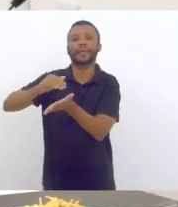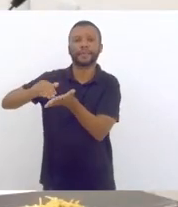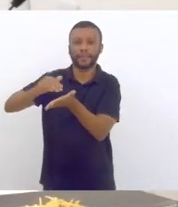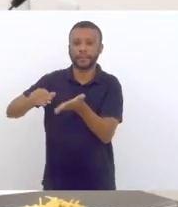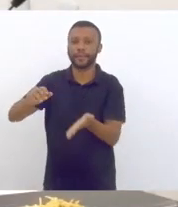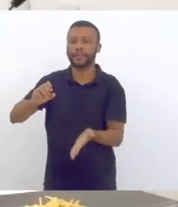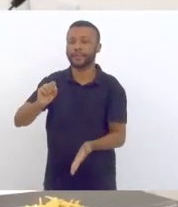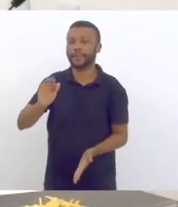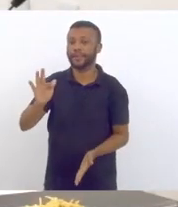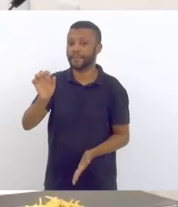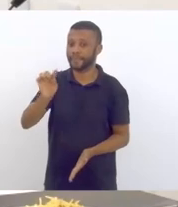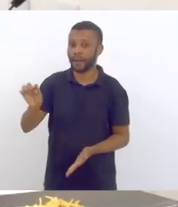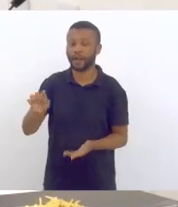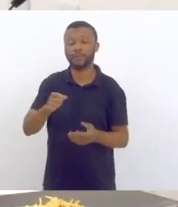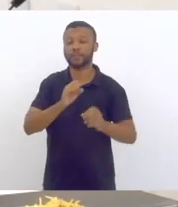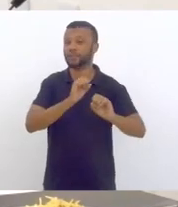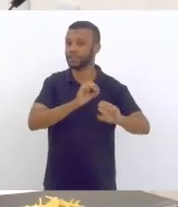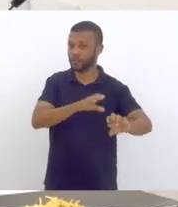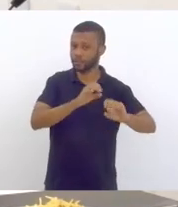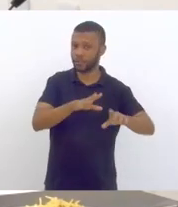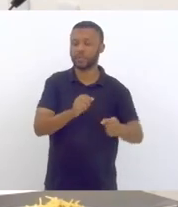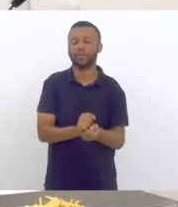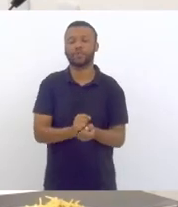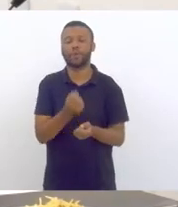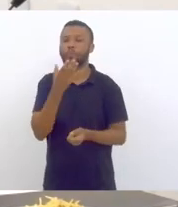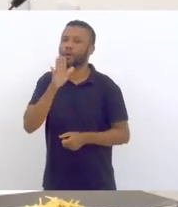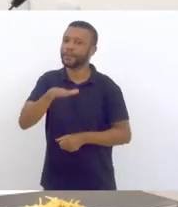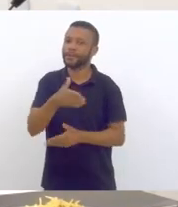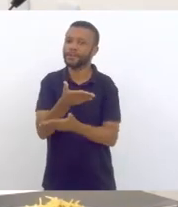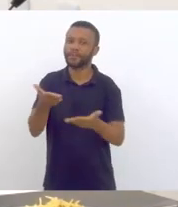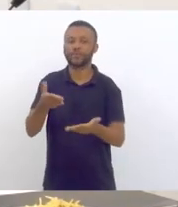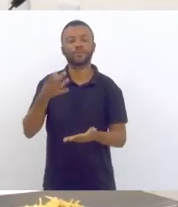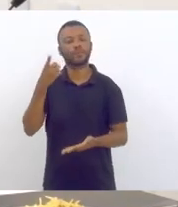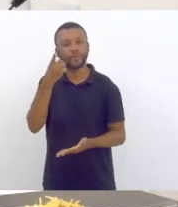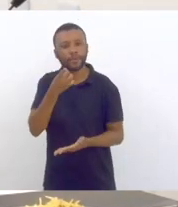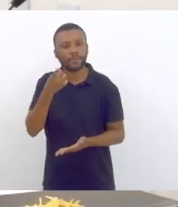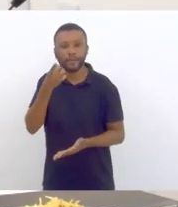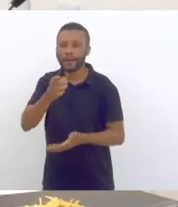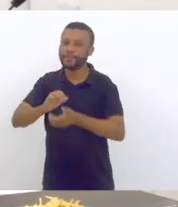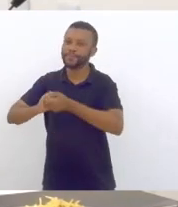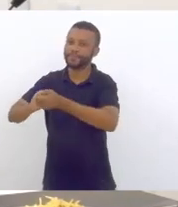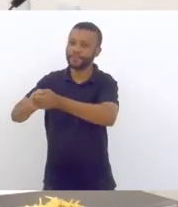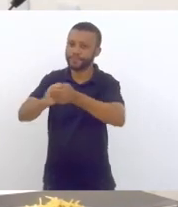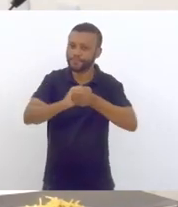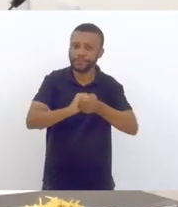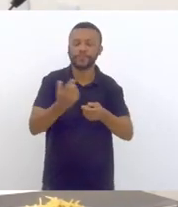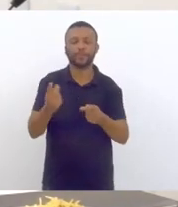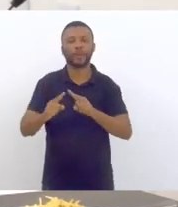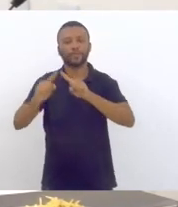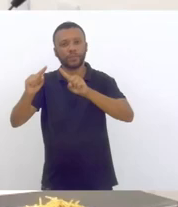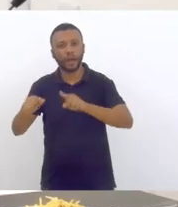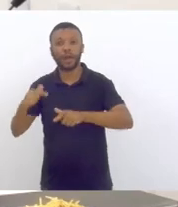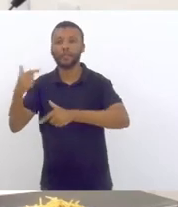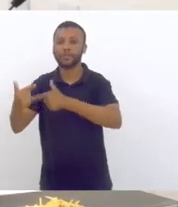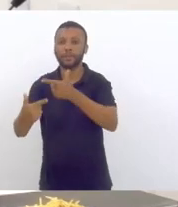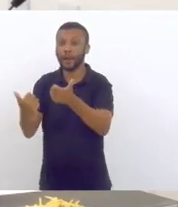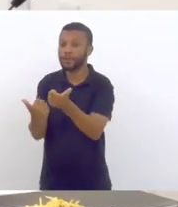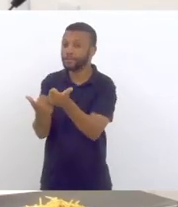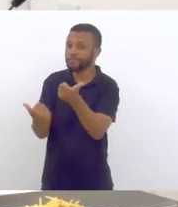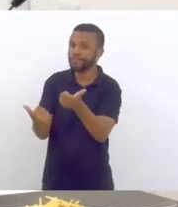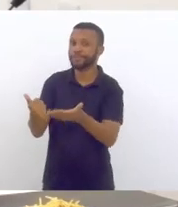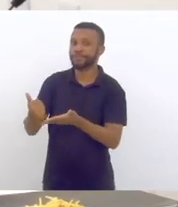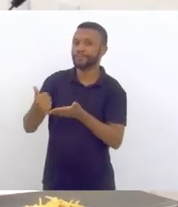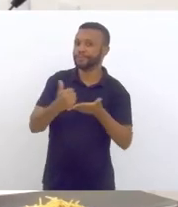da Fazenda educação senhoras parlamentares se hoje parlamentares assessoras e assessores bem